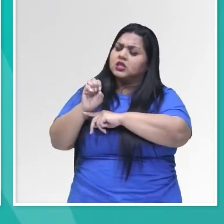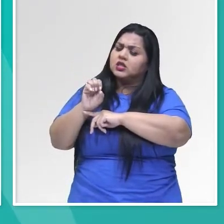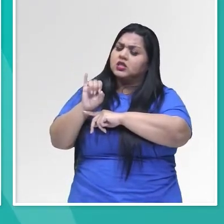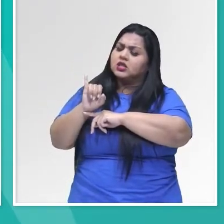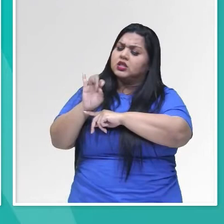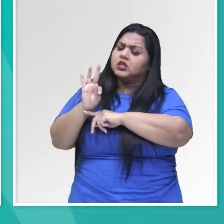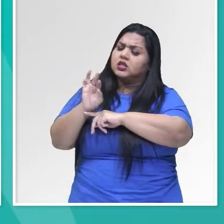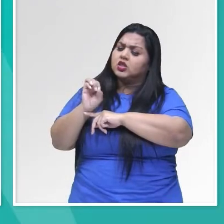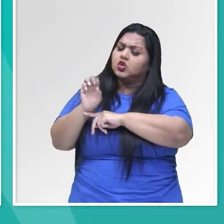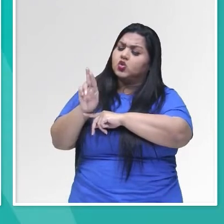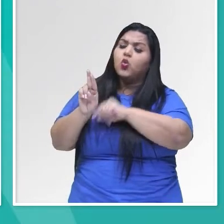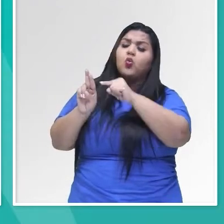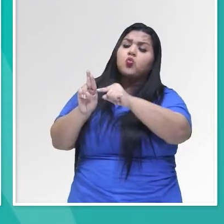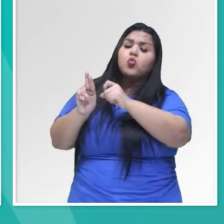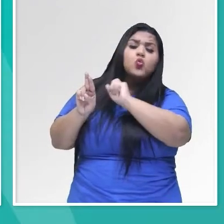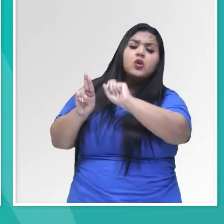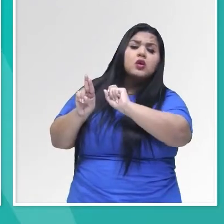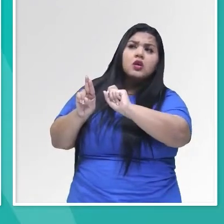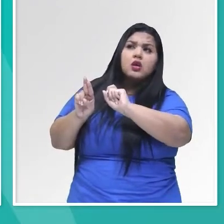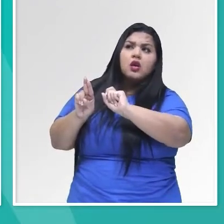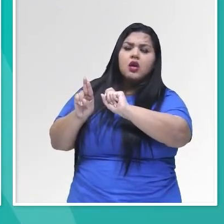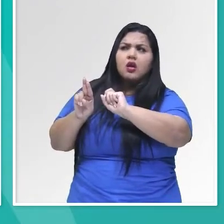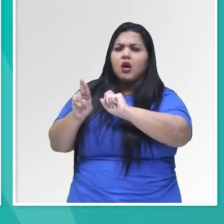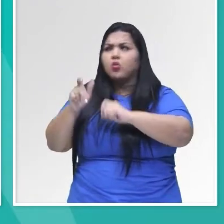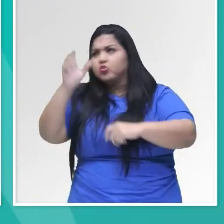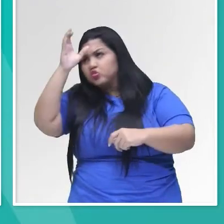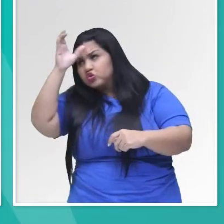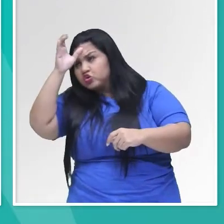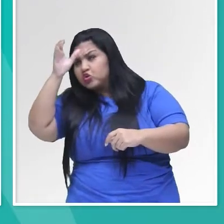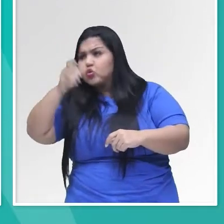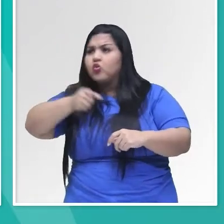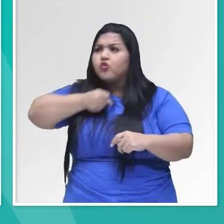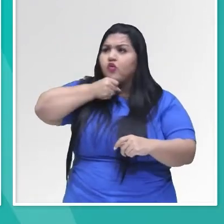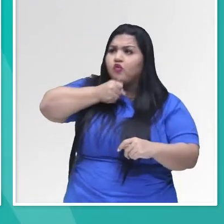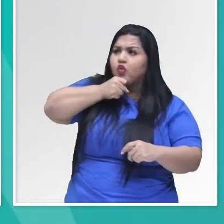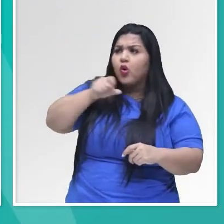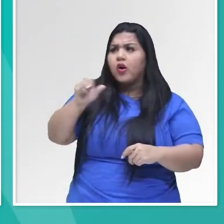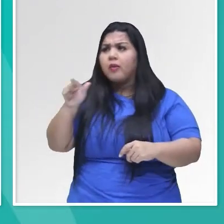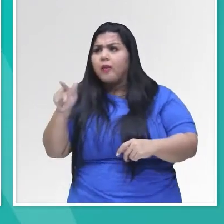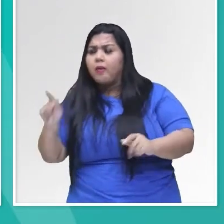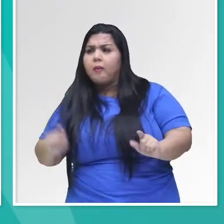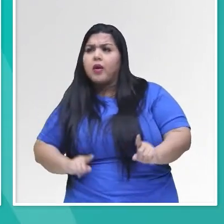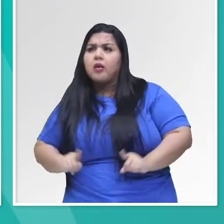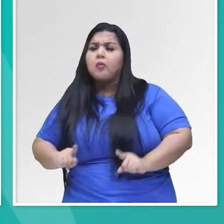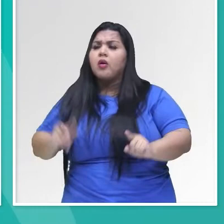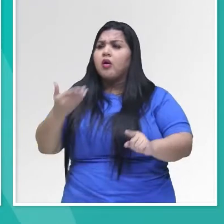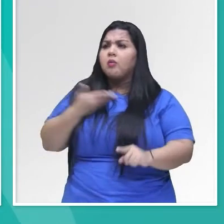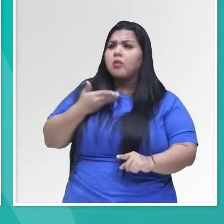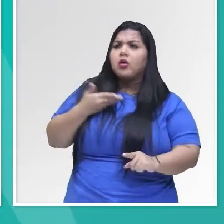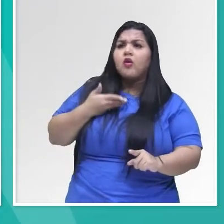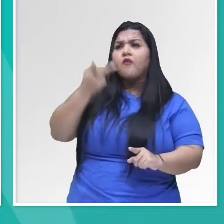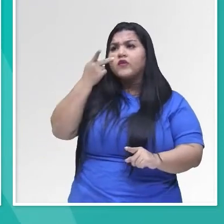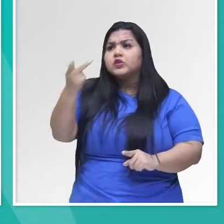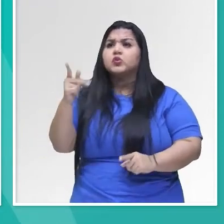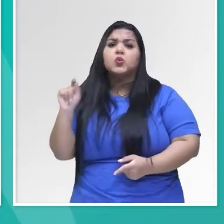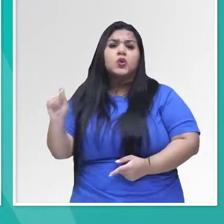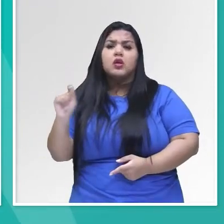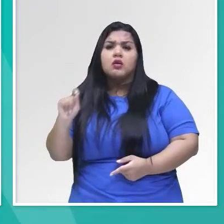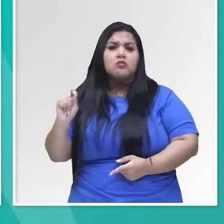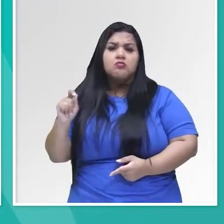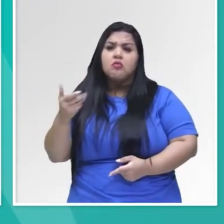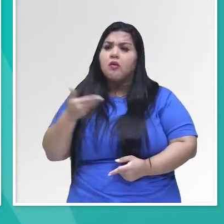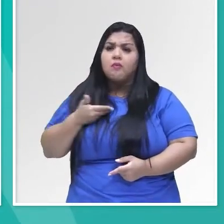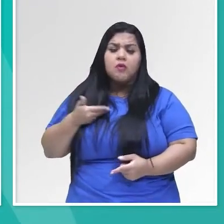o quê? Visitou os pais, os tios, os avós, os irmãos, os primos, os colegas, os amigos,